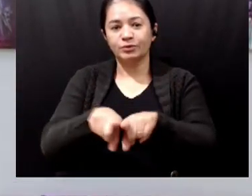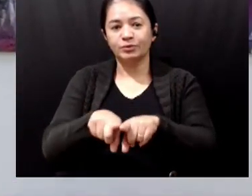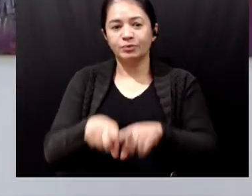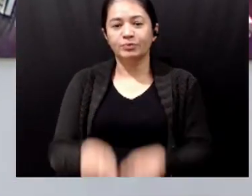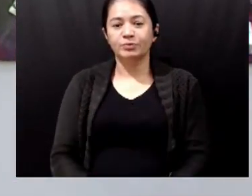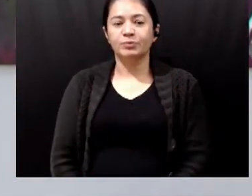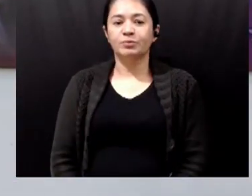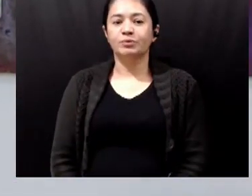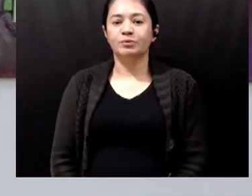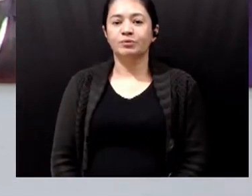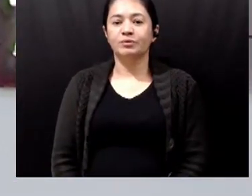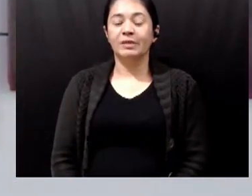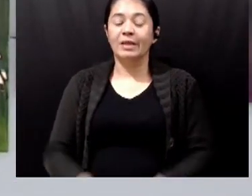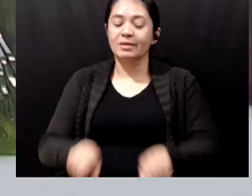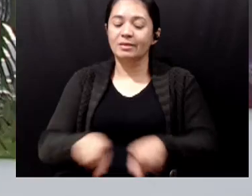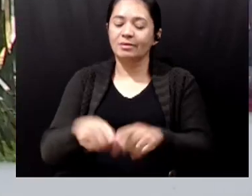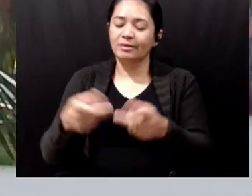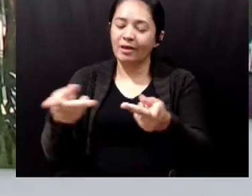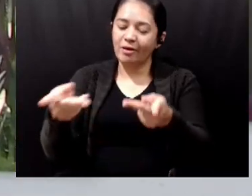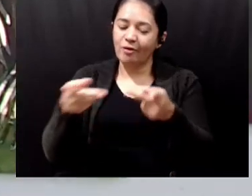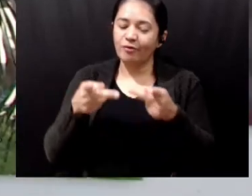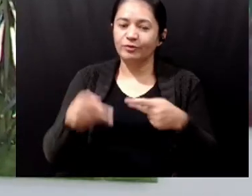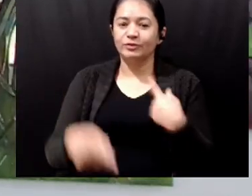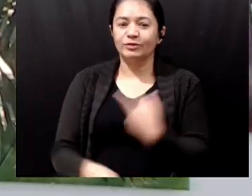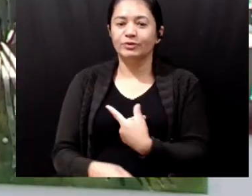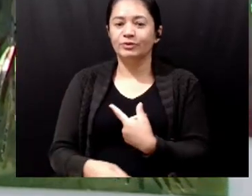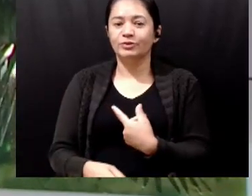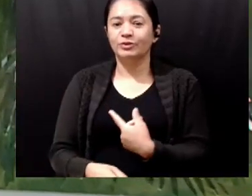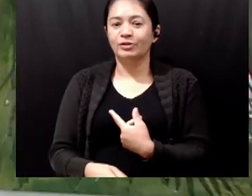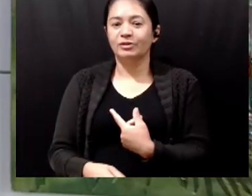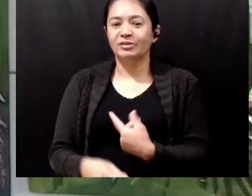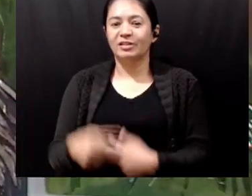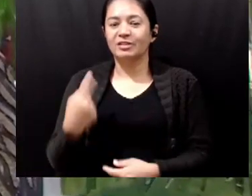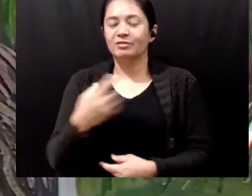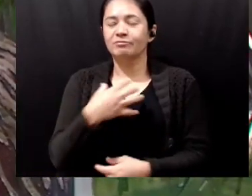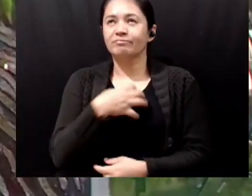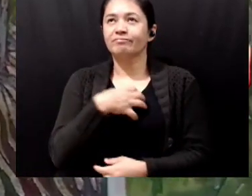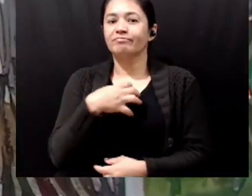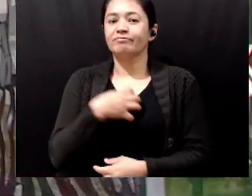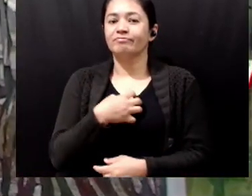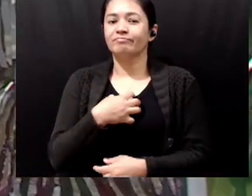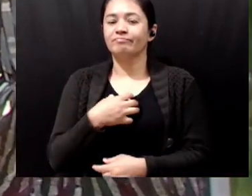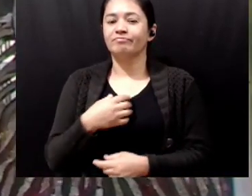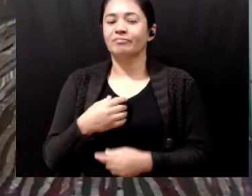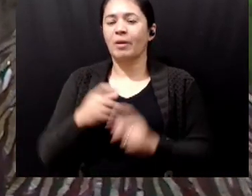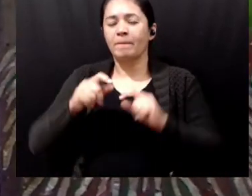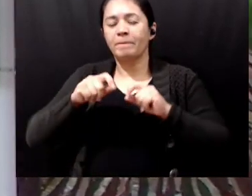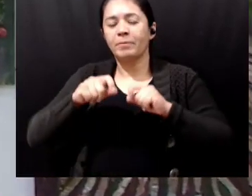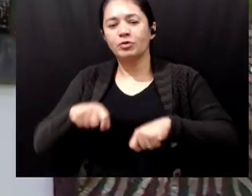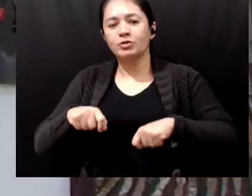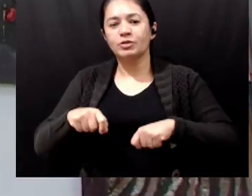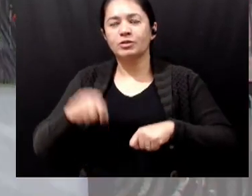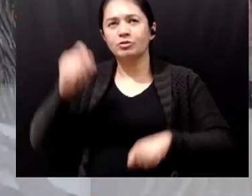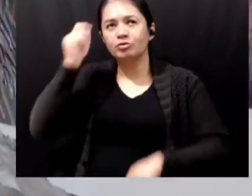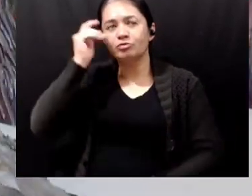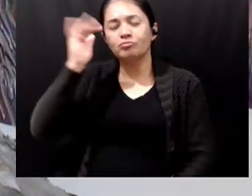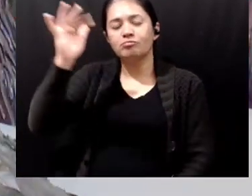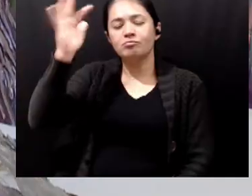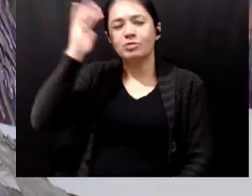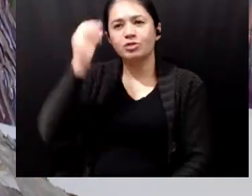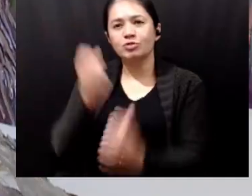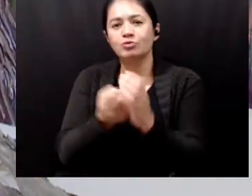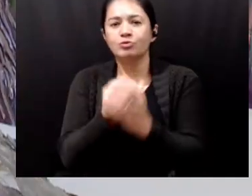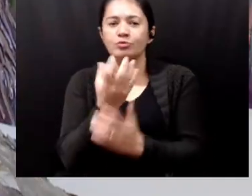convite a gente explorar um pouco as nossas sensibilidades, a possibilidade de imaginário, de criação, de